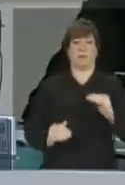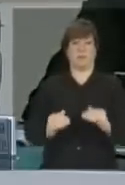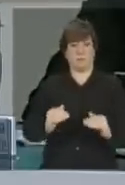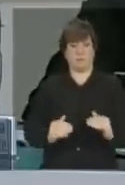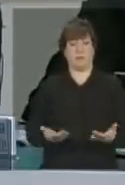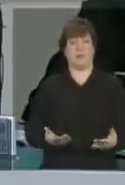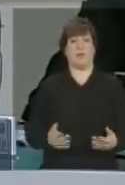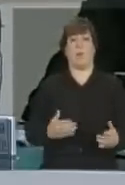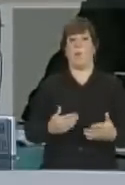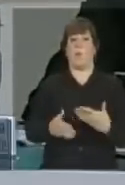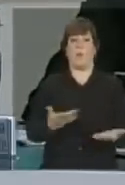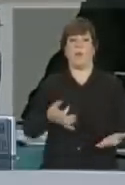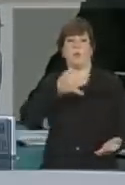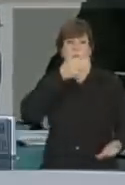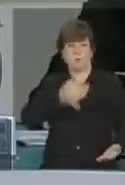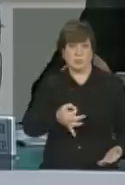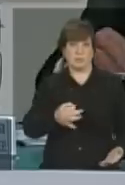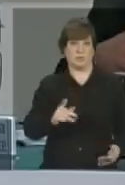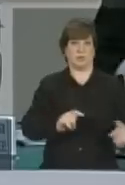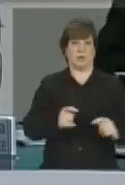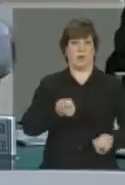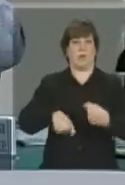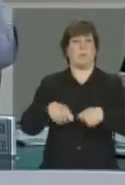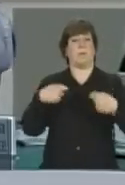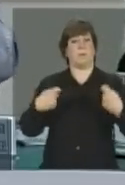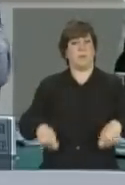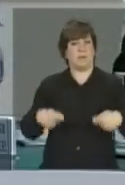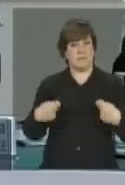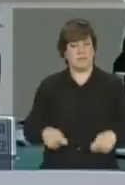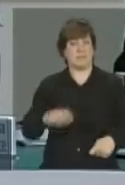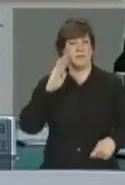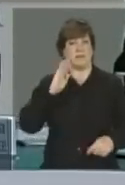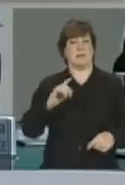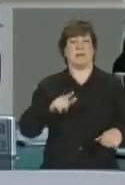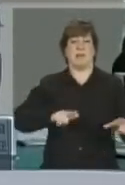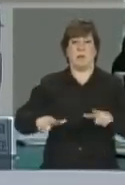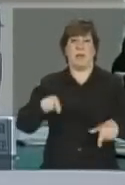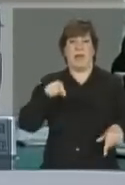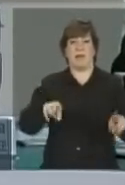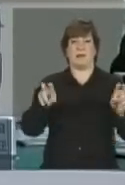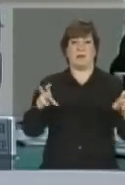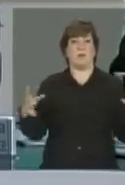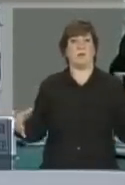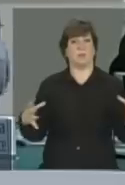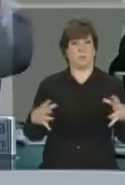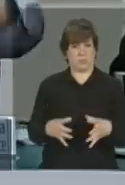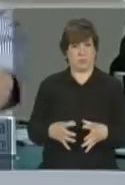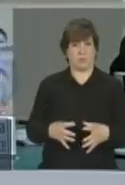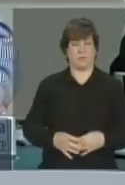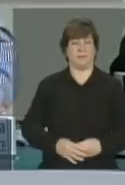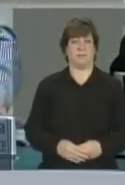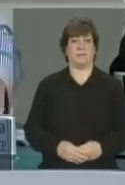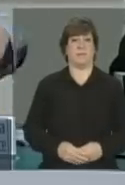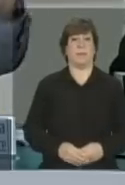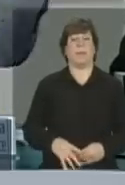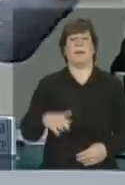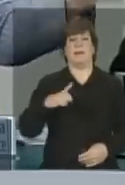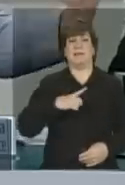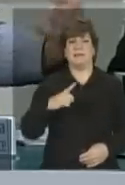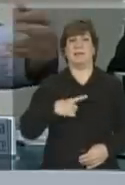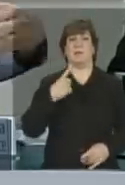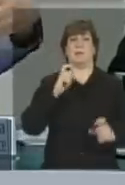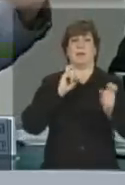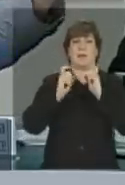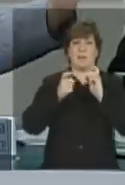qualquer solução econômica tem que passar por você trabalhar essas questões em conjunto. Há um debate forte que o